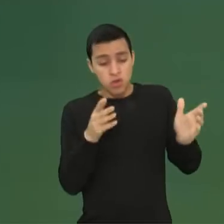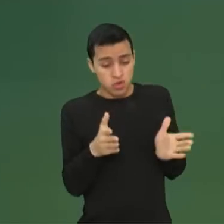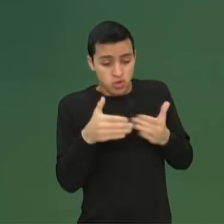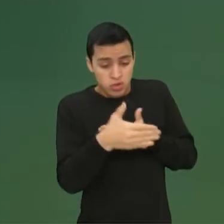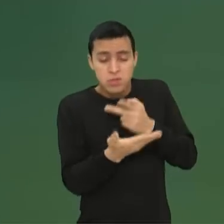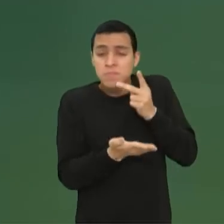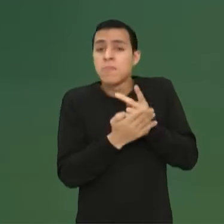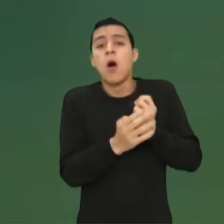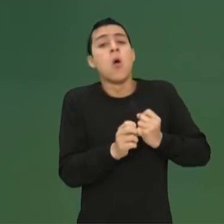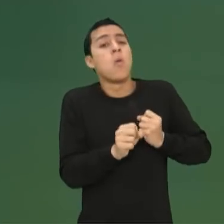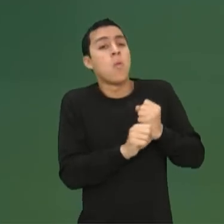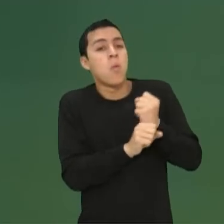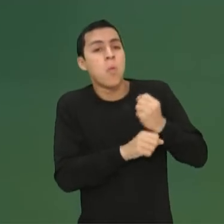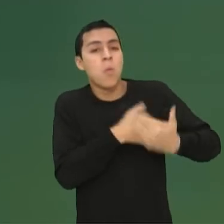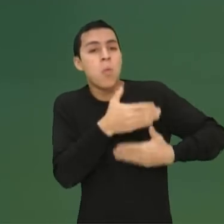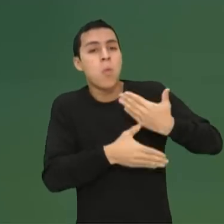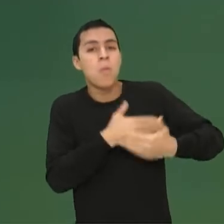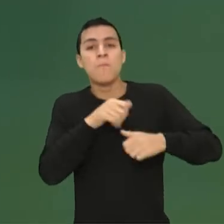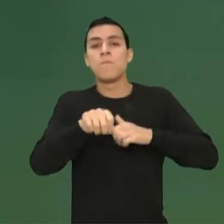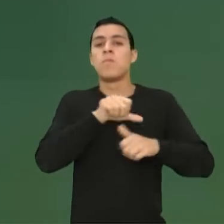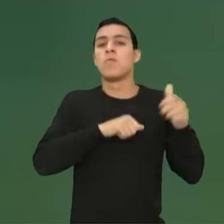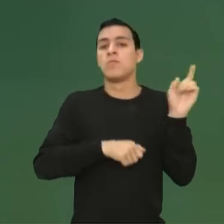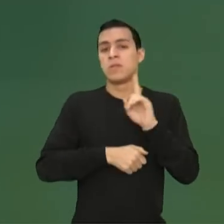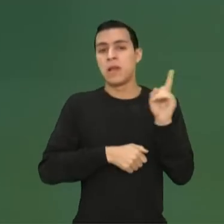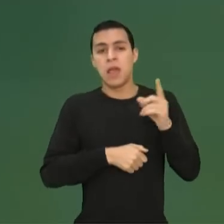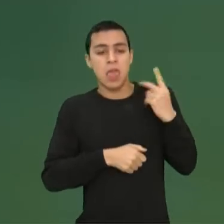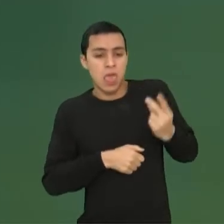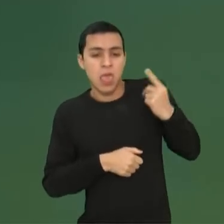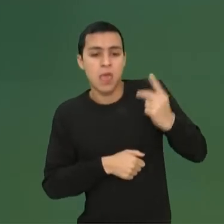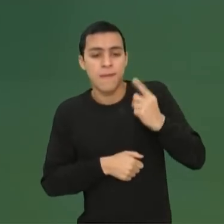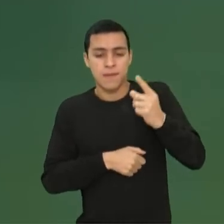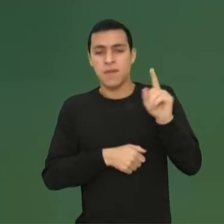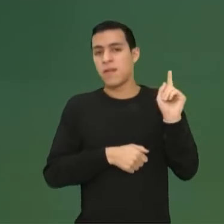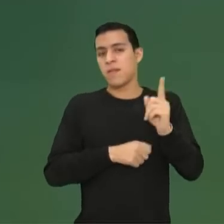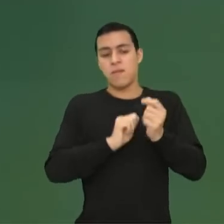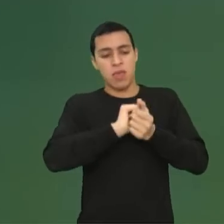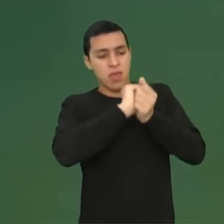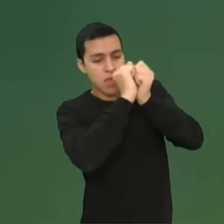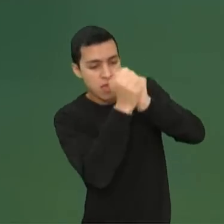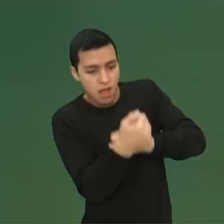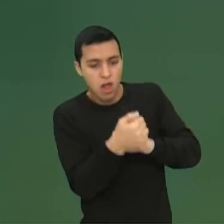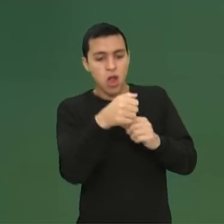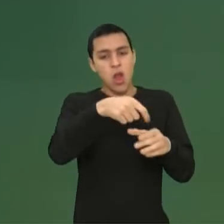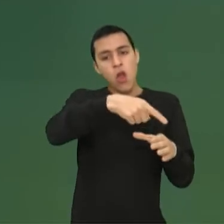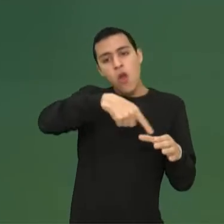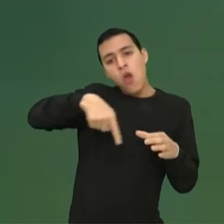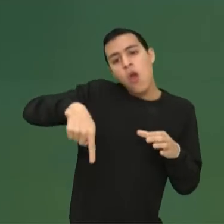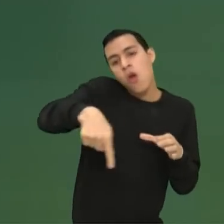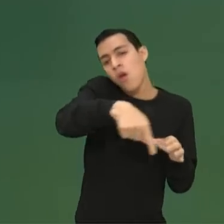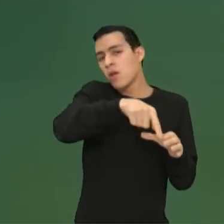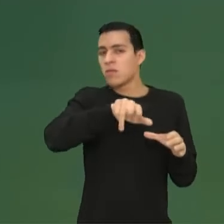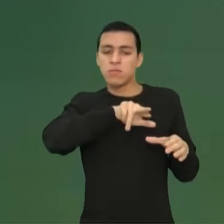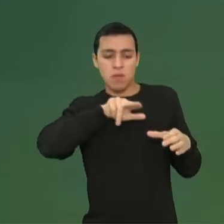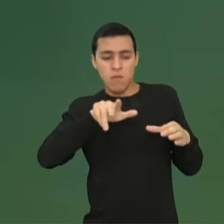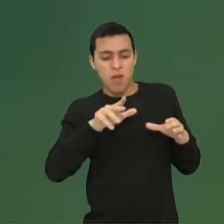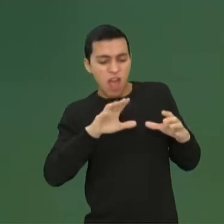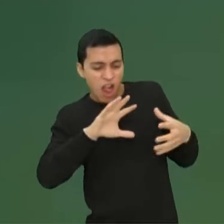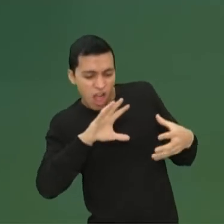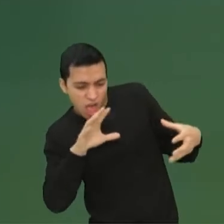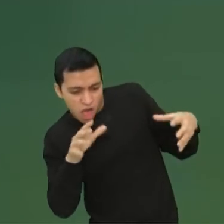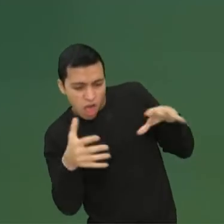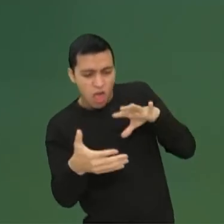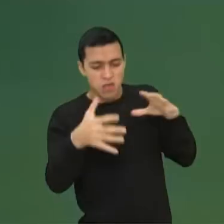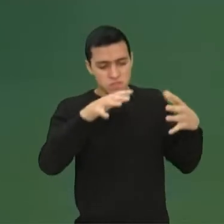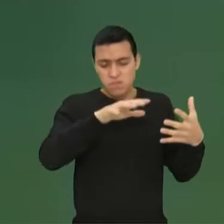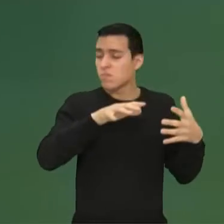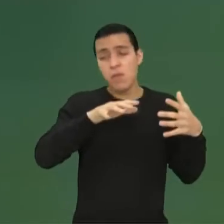é constante, não muda. Então, ele não vai ficar com formato cilíndrico, não vai ficar com formato